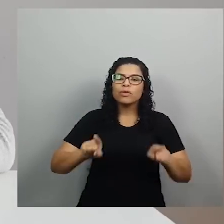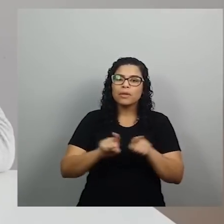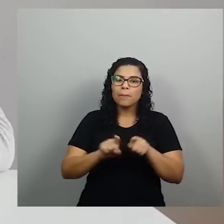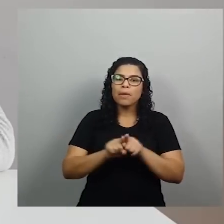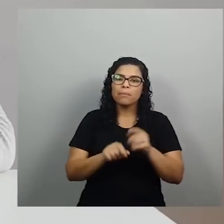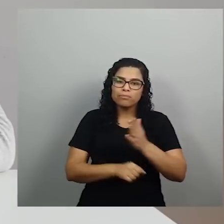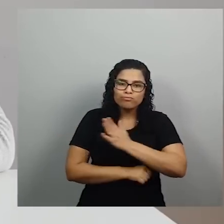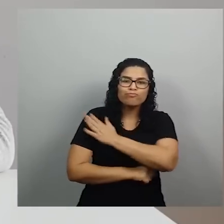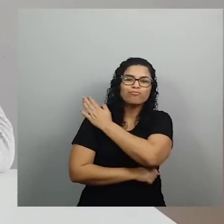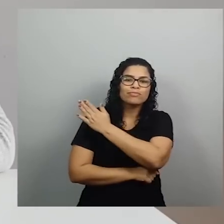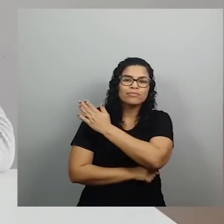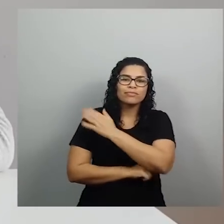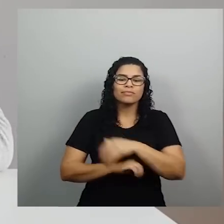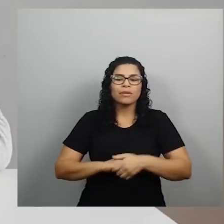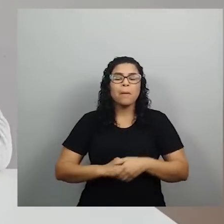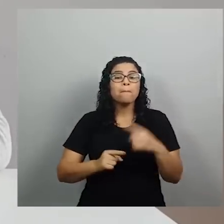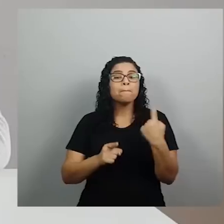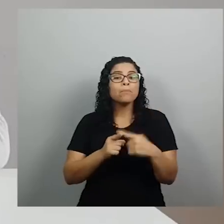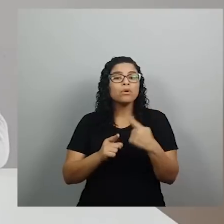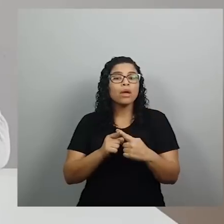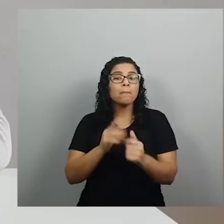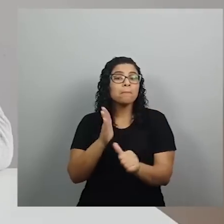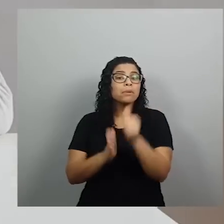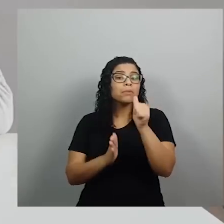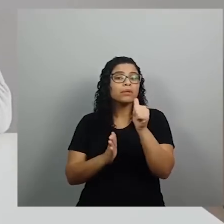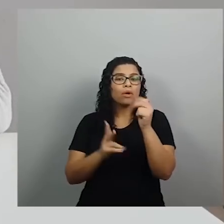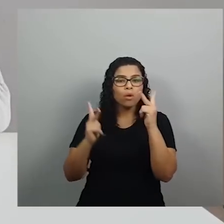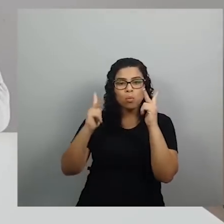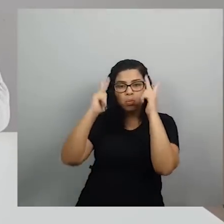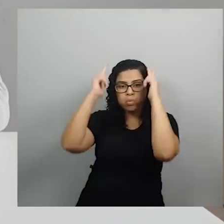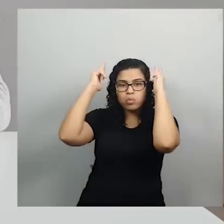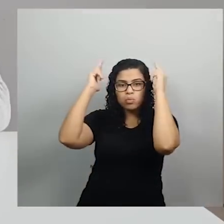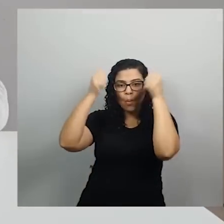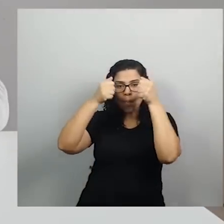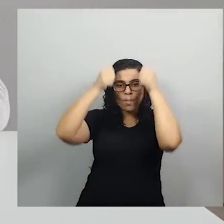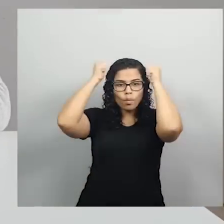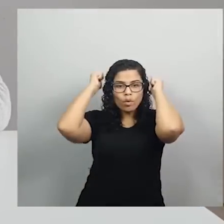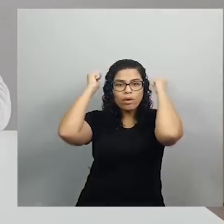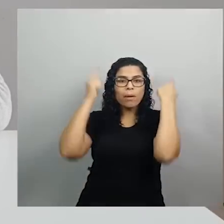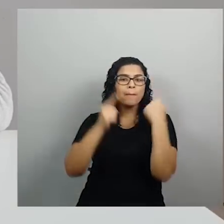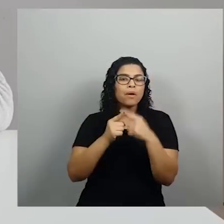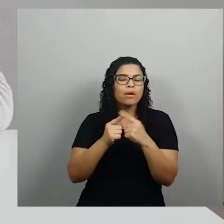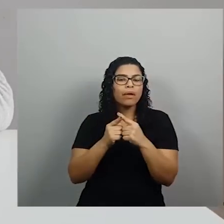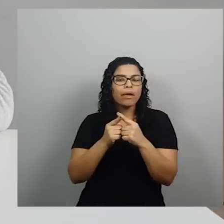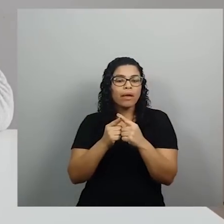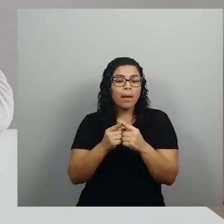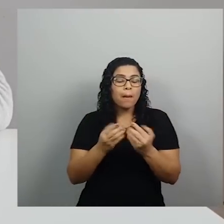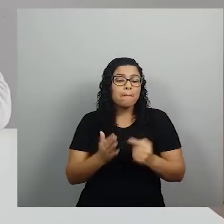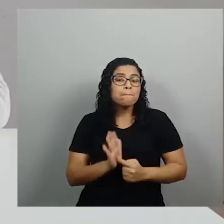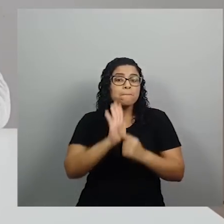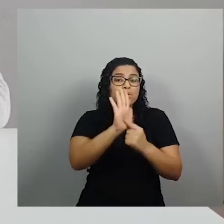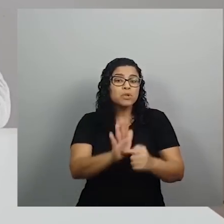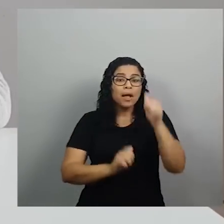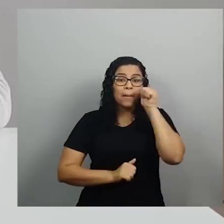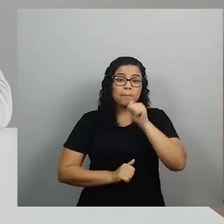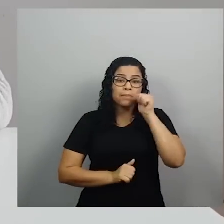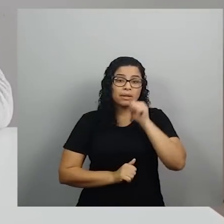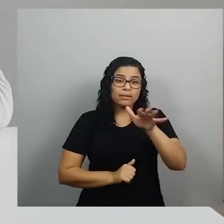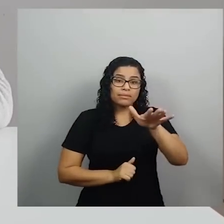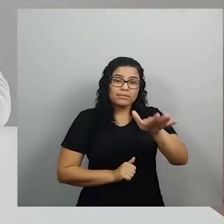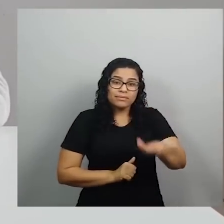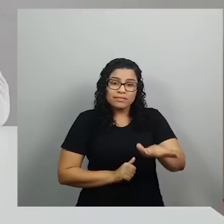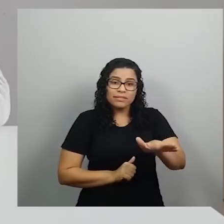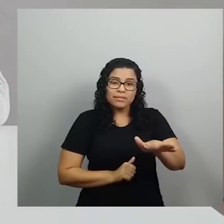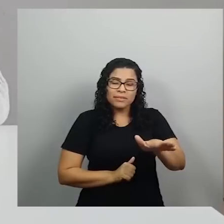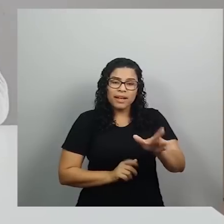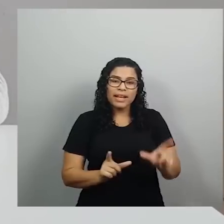isso. Um deles foi por usar o cabelo curto e, em outro momento, raspado. Ela fez isso em homenagem a uma criança com câncer,